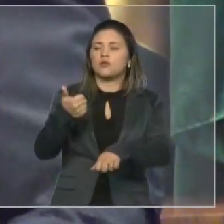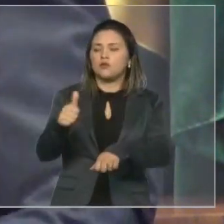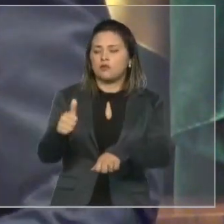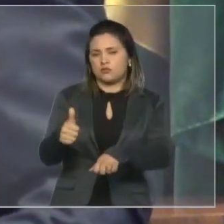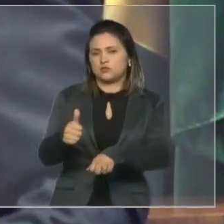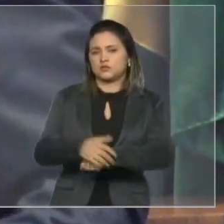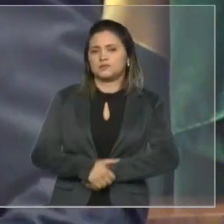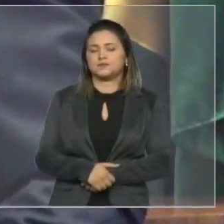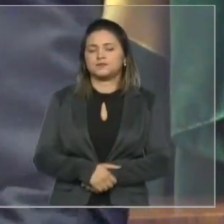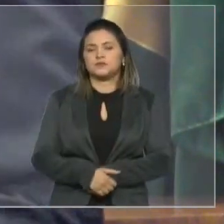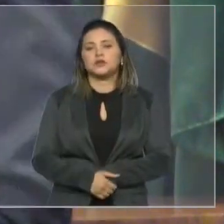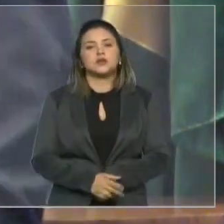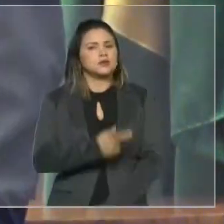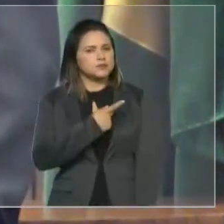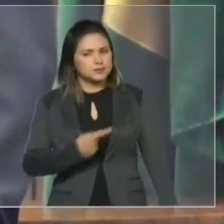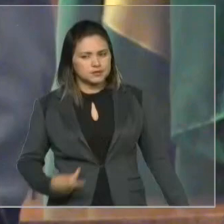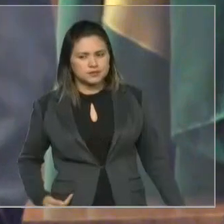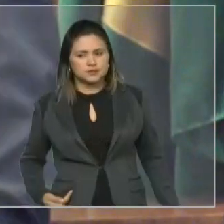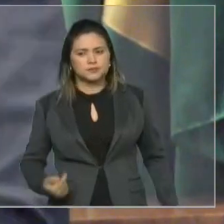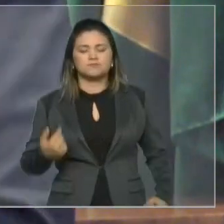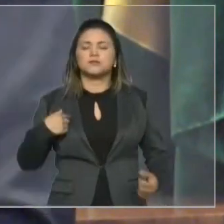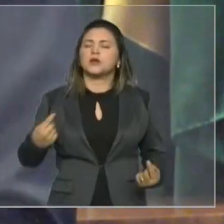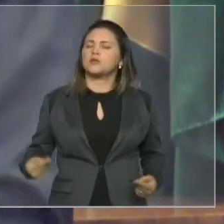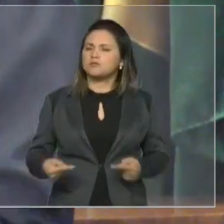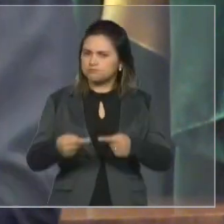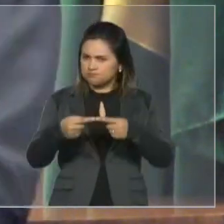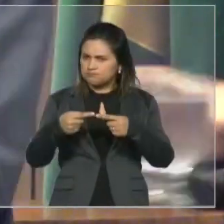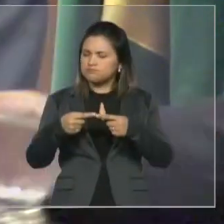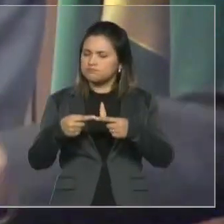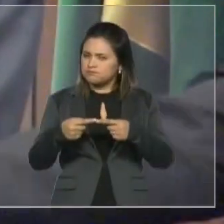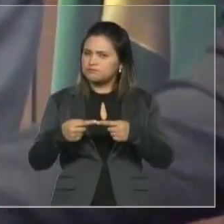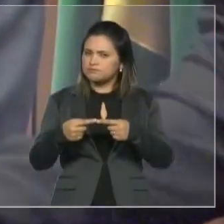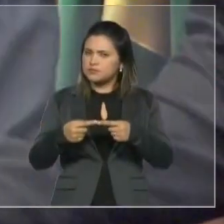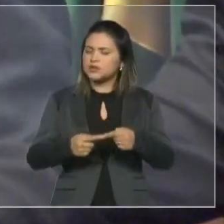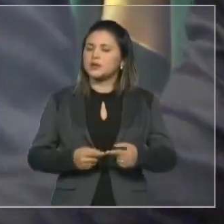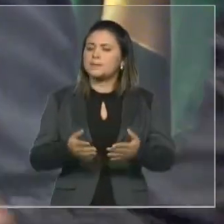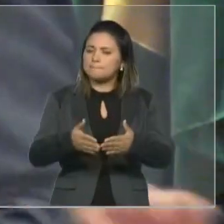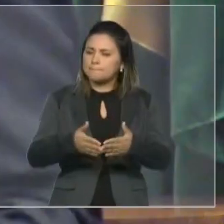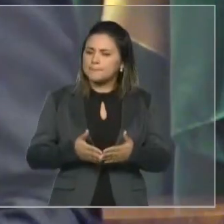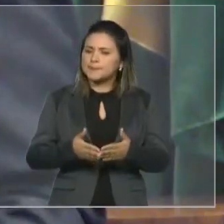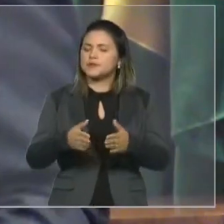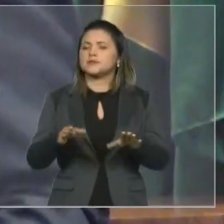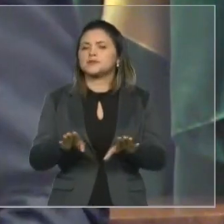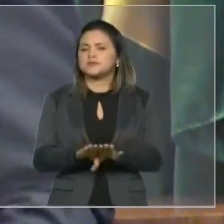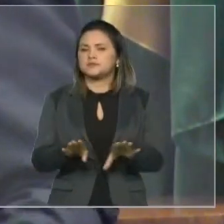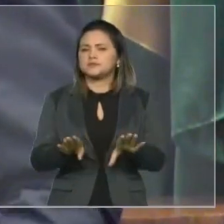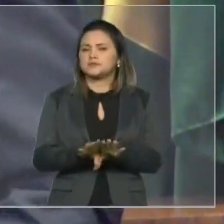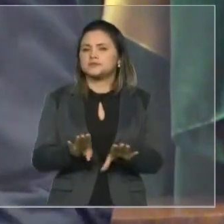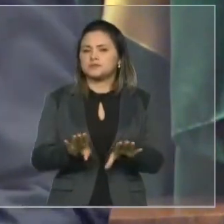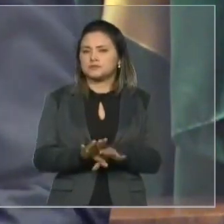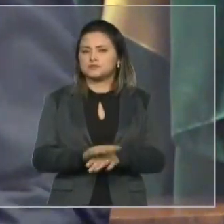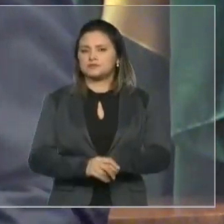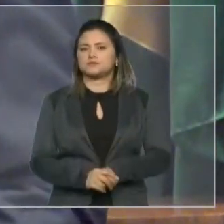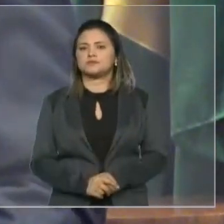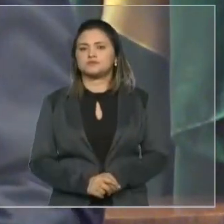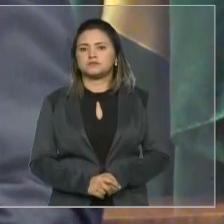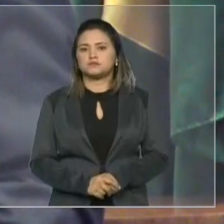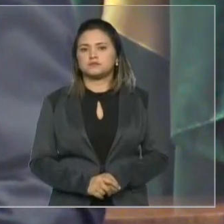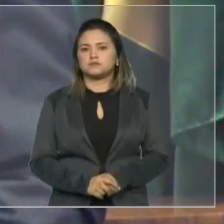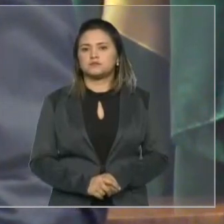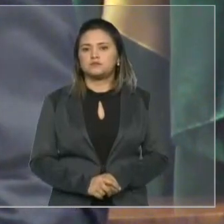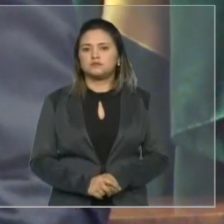Senhor presidente, na mesma linha, nós estamos solicitando também, da mesma forma,